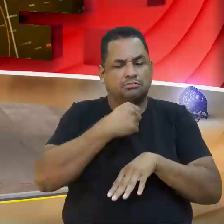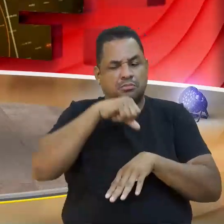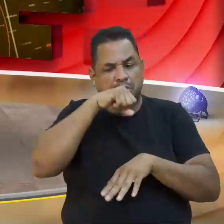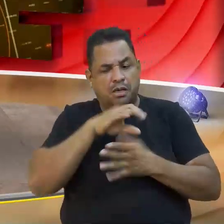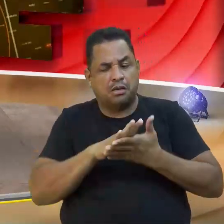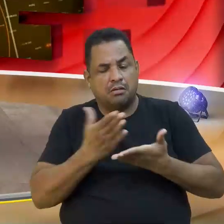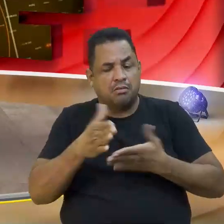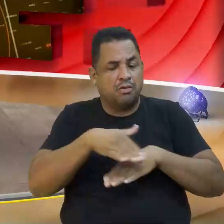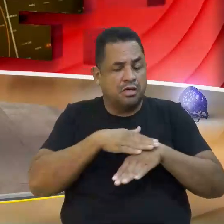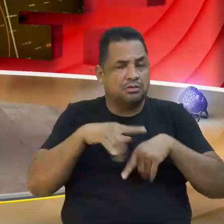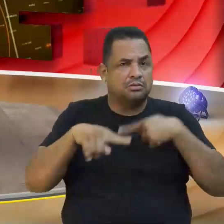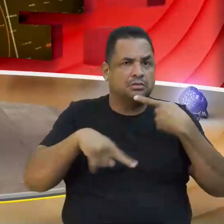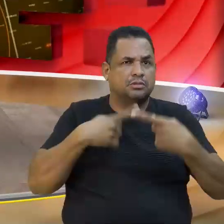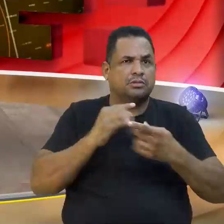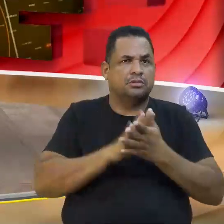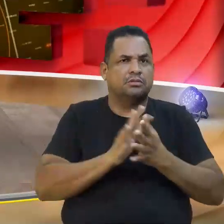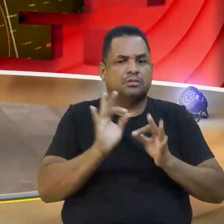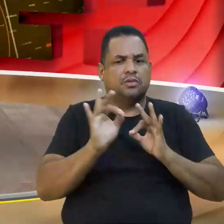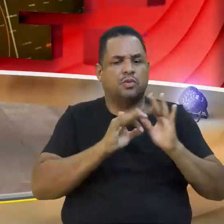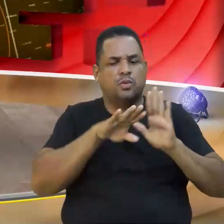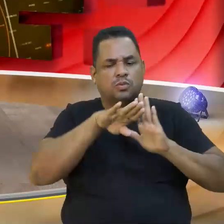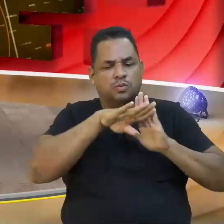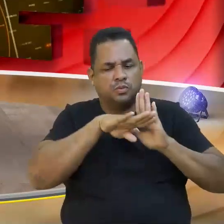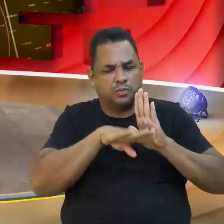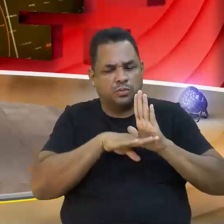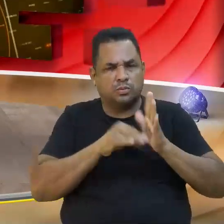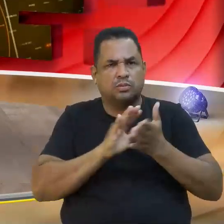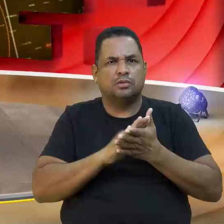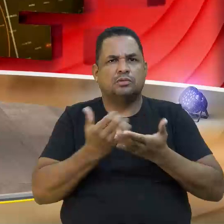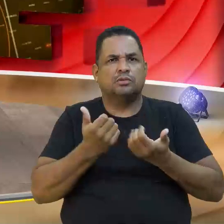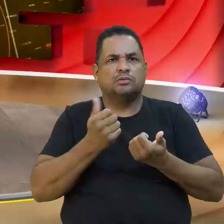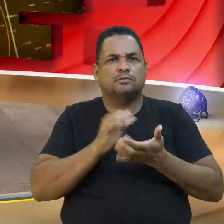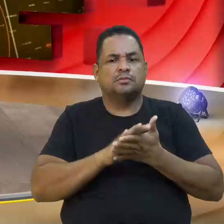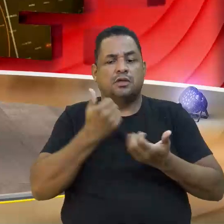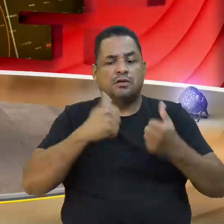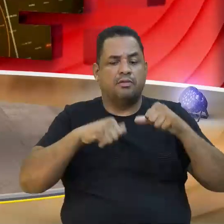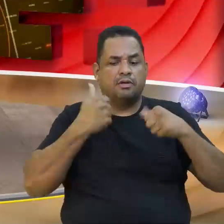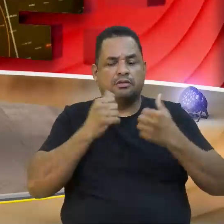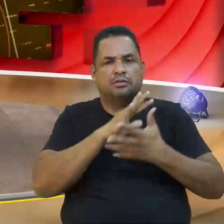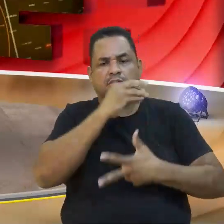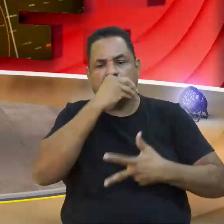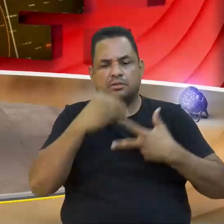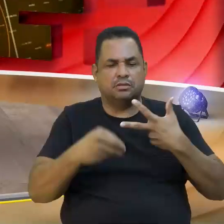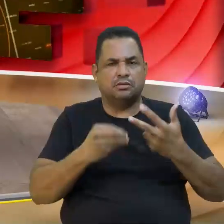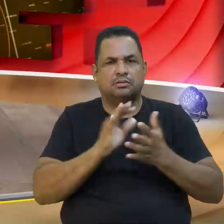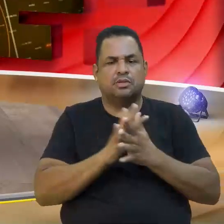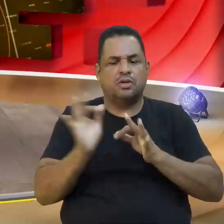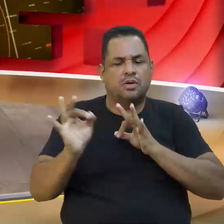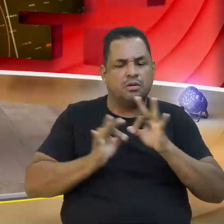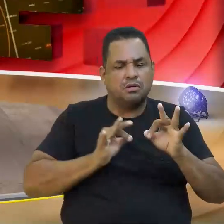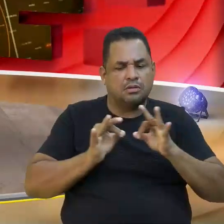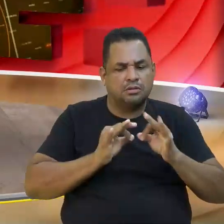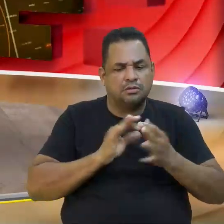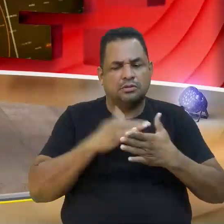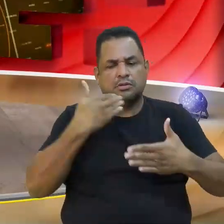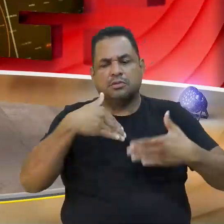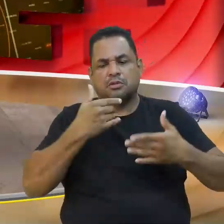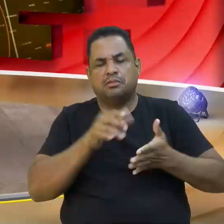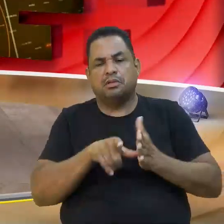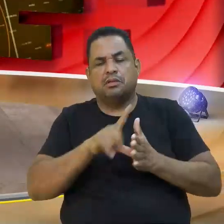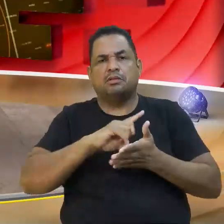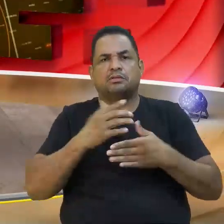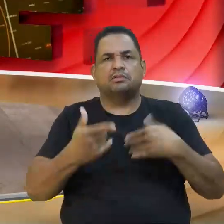sua programação fazer as avaliações como o Enem, você tem que programar simulados, fazer provas anteriores. Você